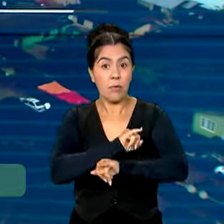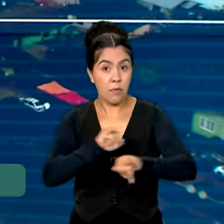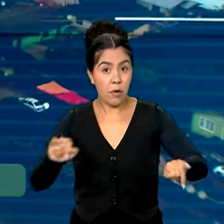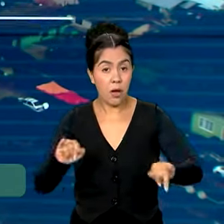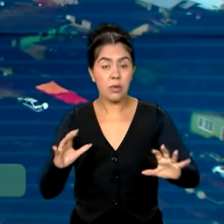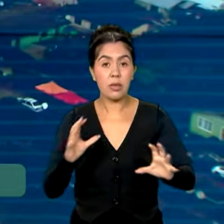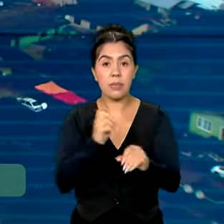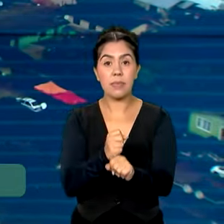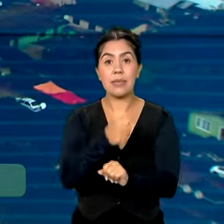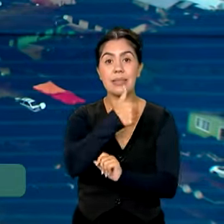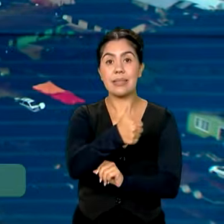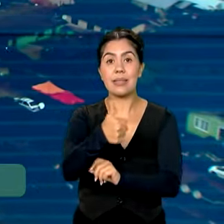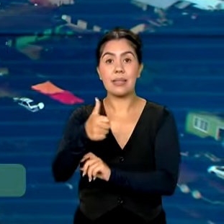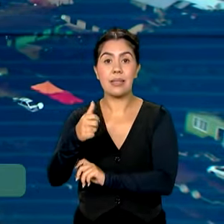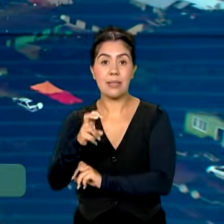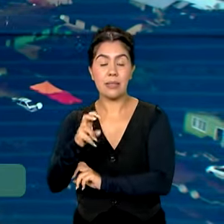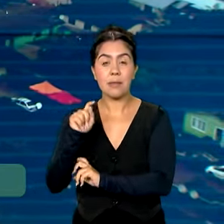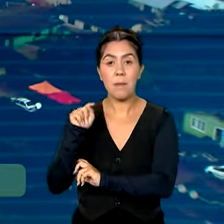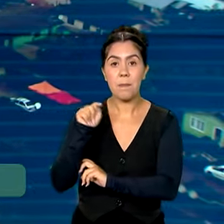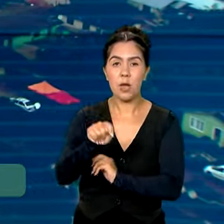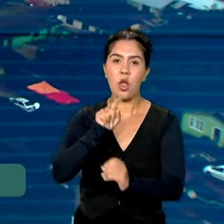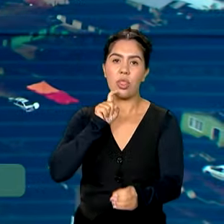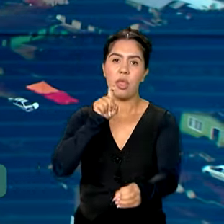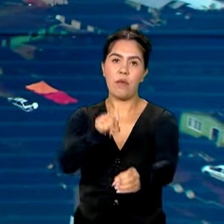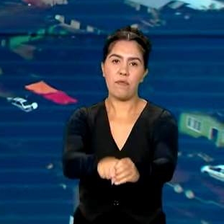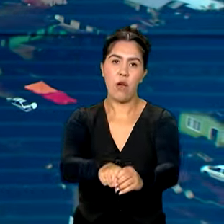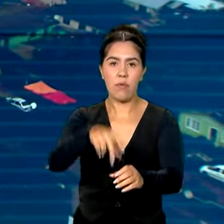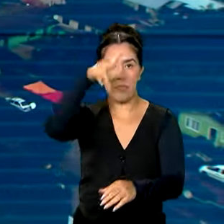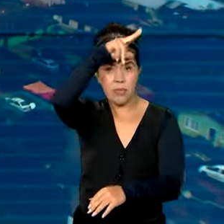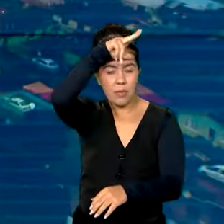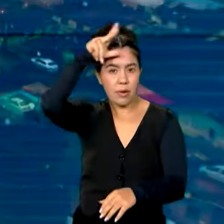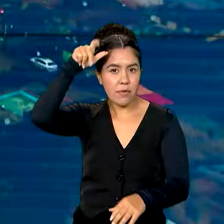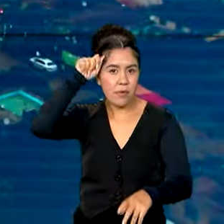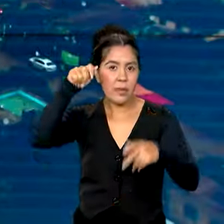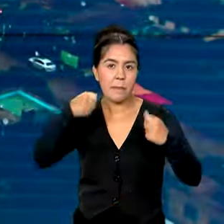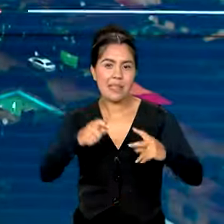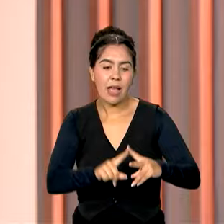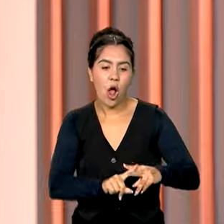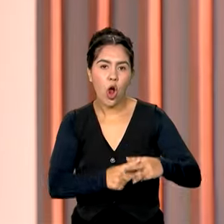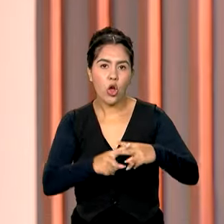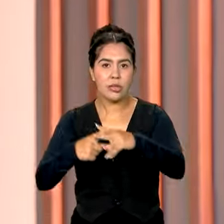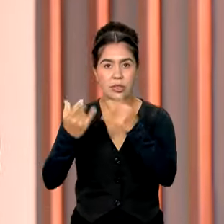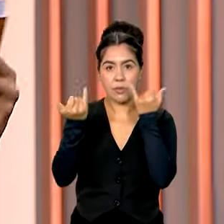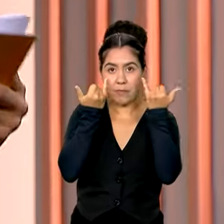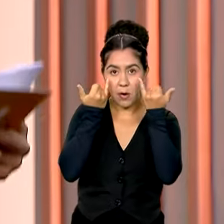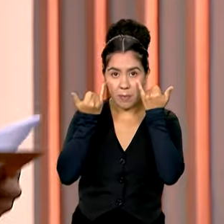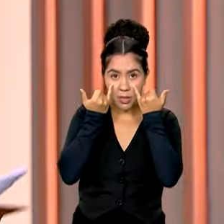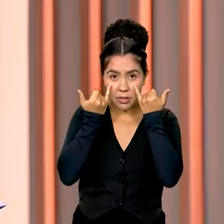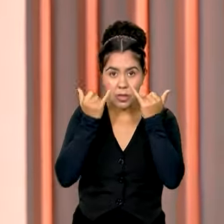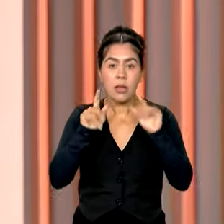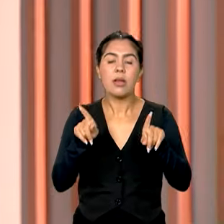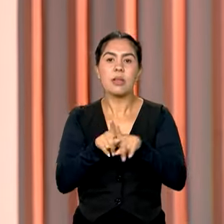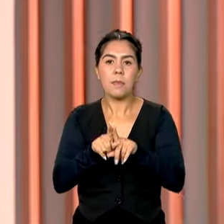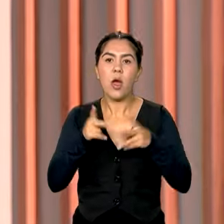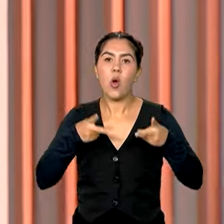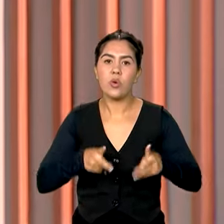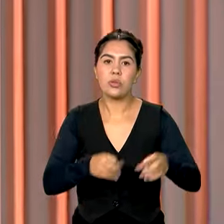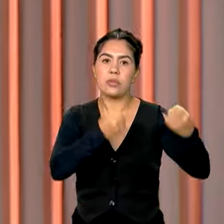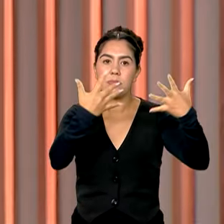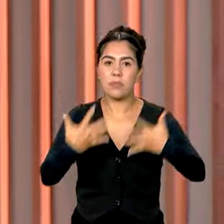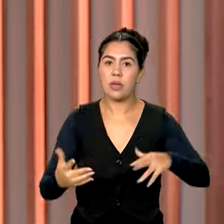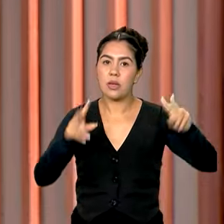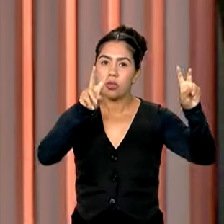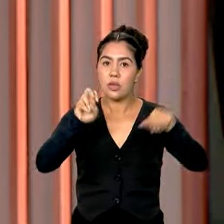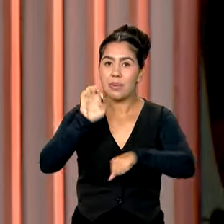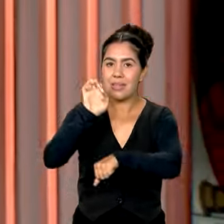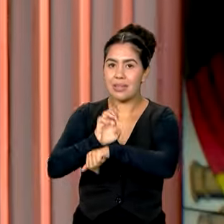mil serão devolvidos às prefeituras que devem aí fazer as correções. E a gente segue falando sobre a reconstrução do Rio Grande